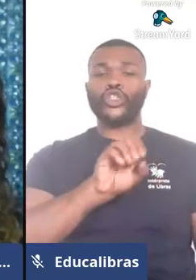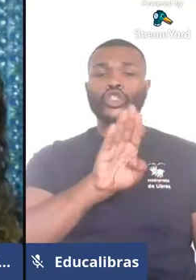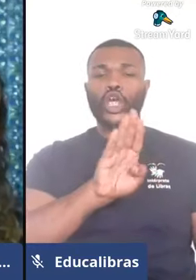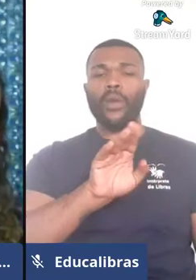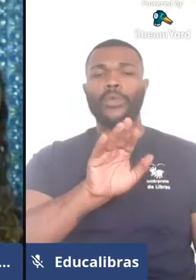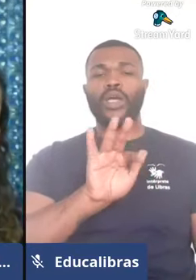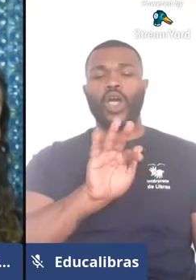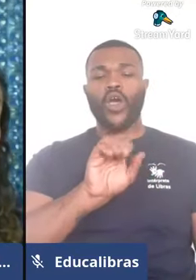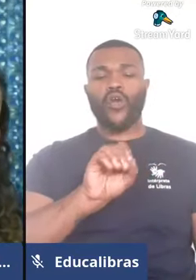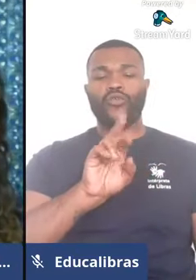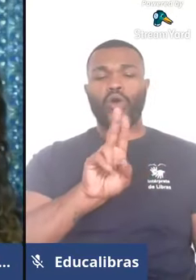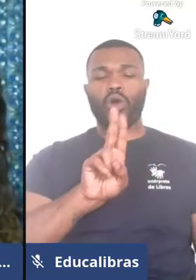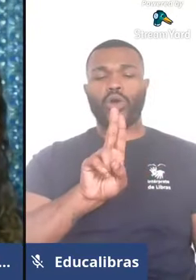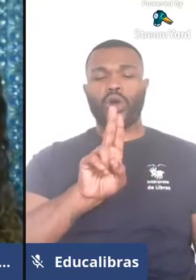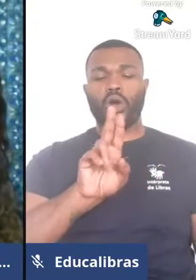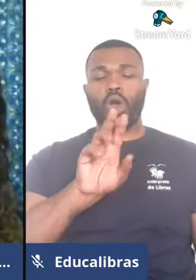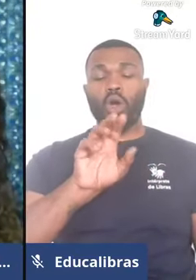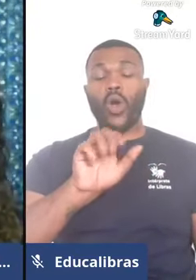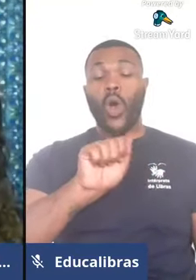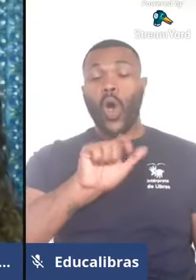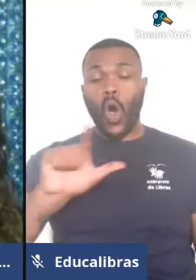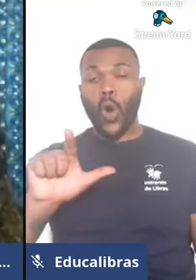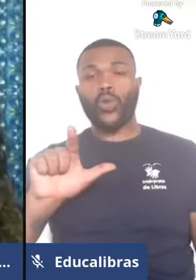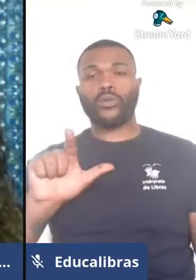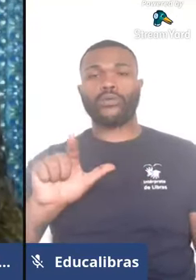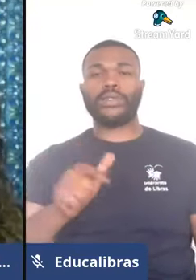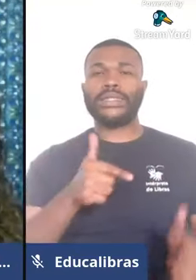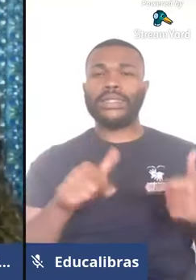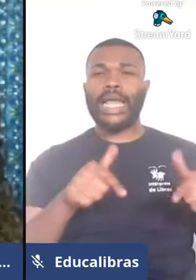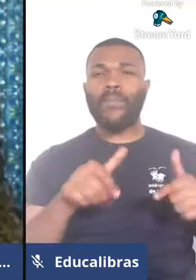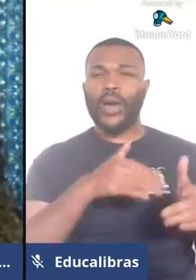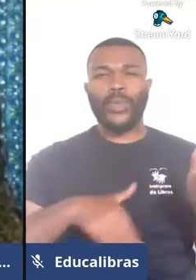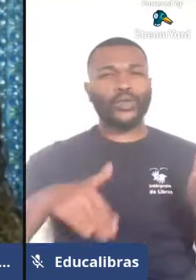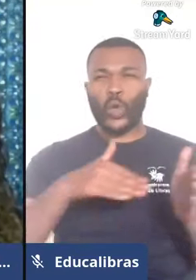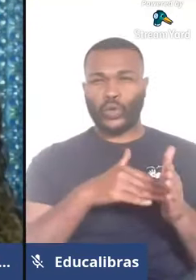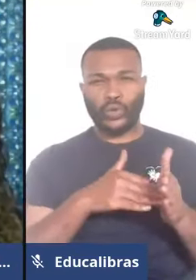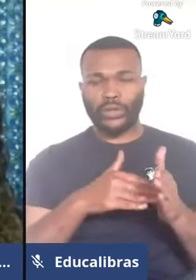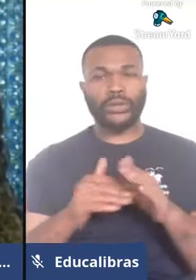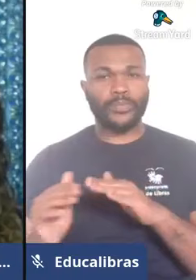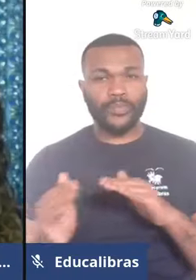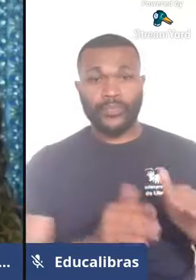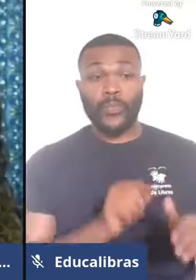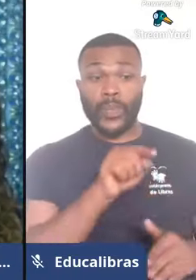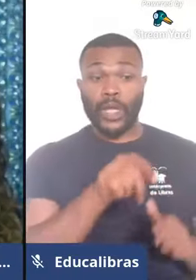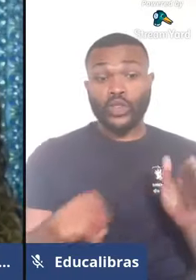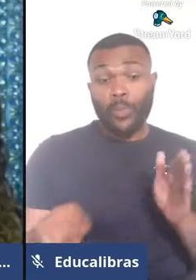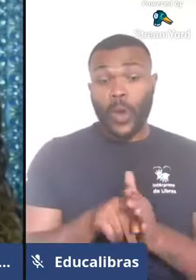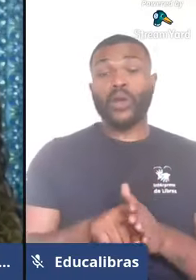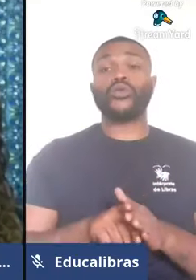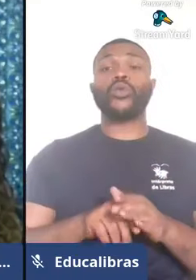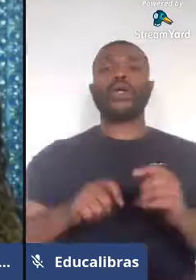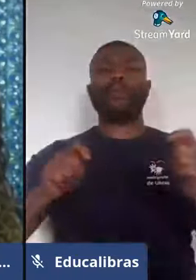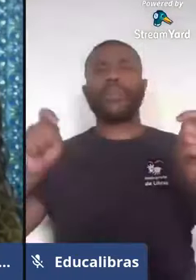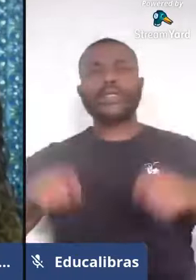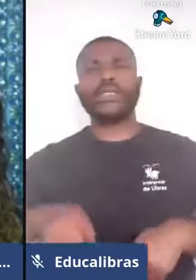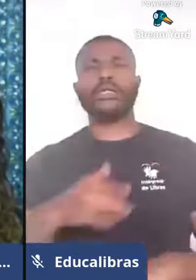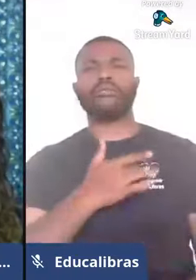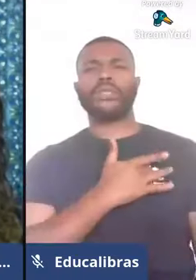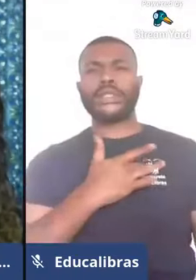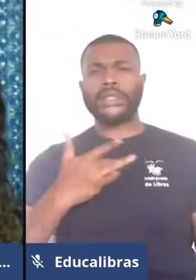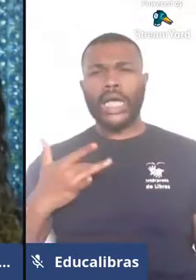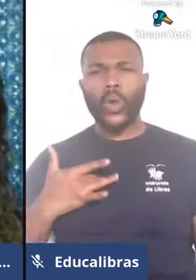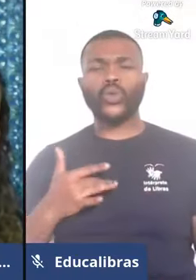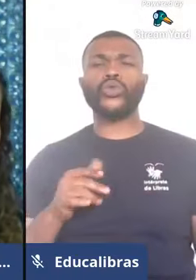desenvolver baseado na CIF, que é a Classificação Internacional de Funcionalidade em Capacidade de Saúde, que é uma ferramenta da Organização